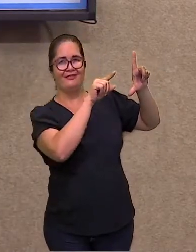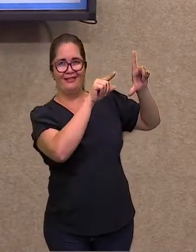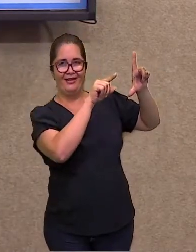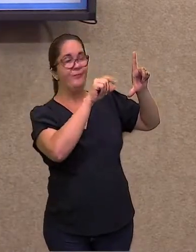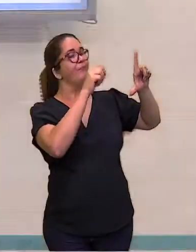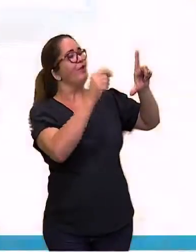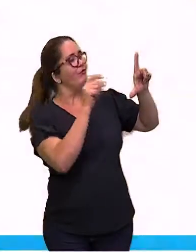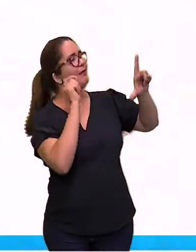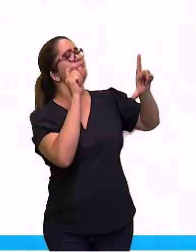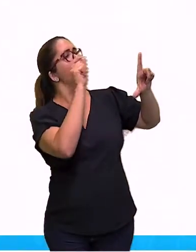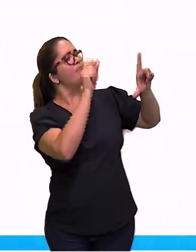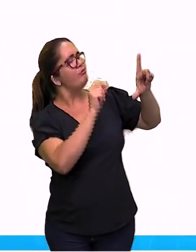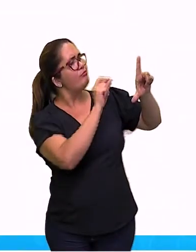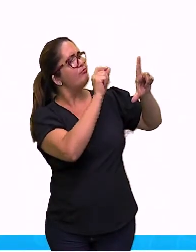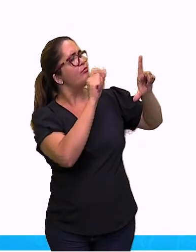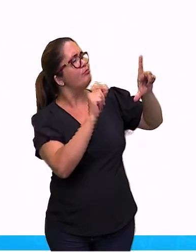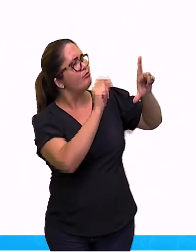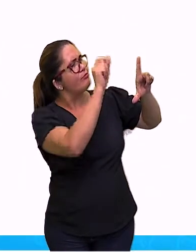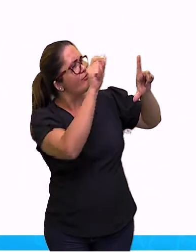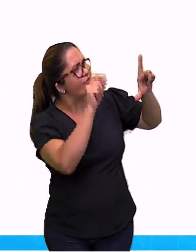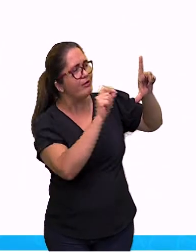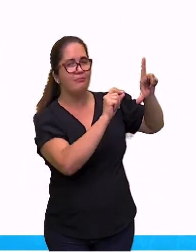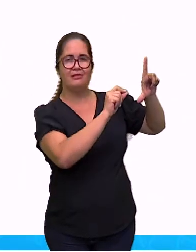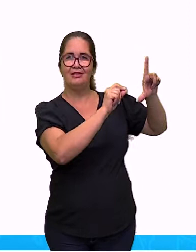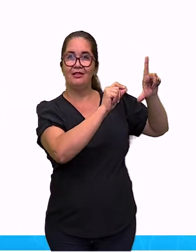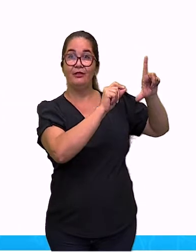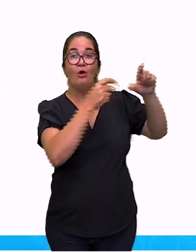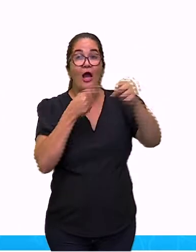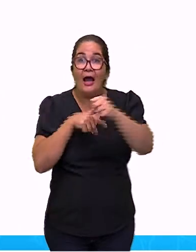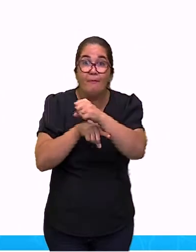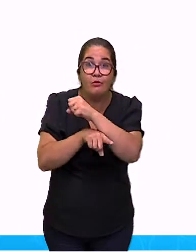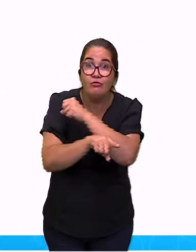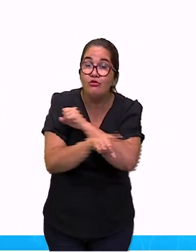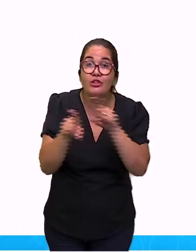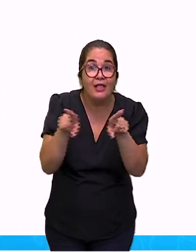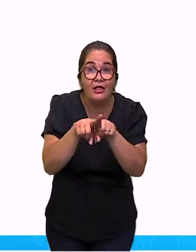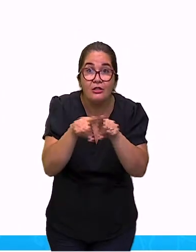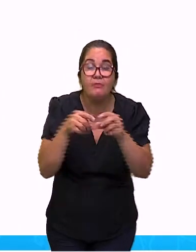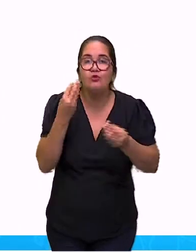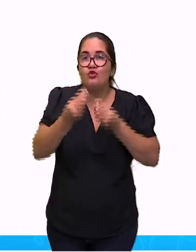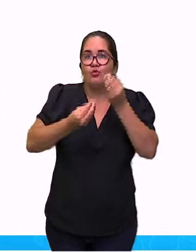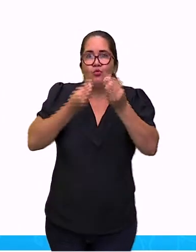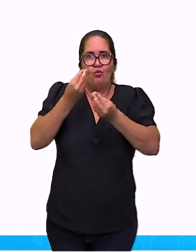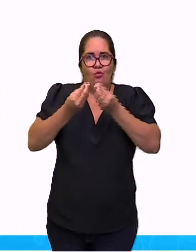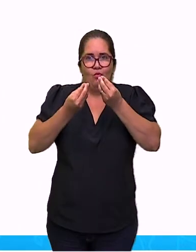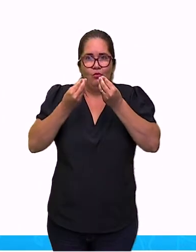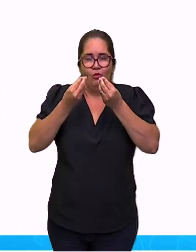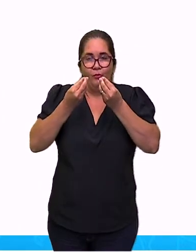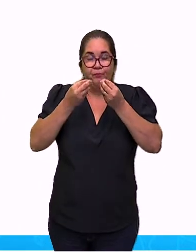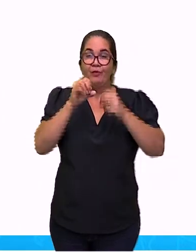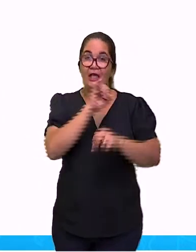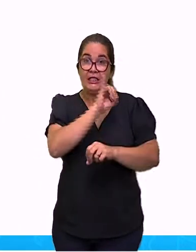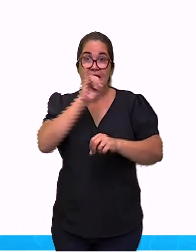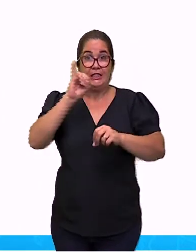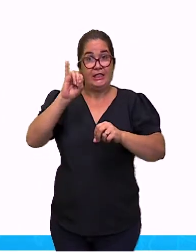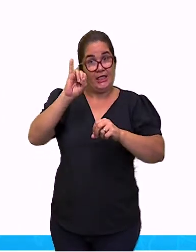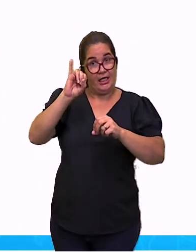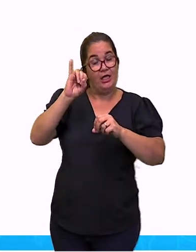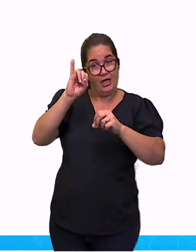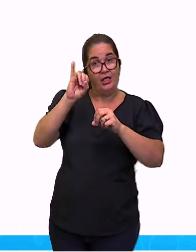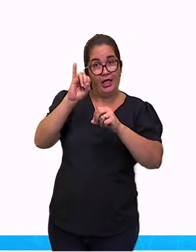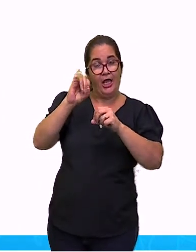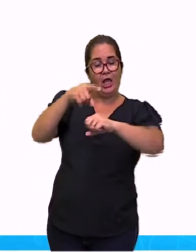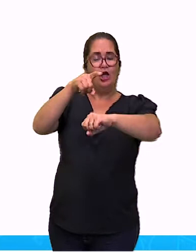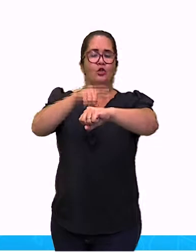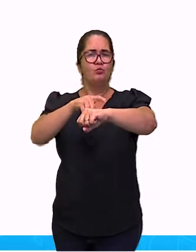Essa forma de criar a dimensão, a profundidade, bem como a preferência por realizar pinturas ao ar livre para se